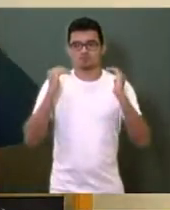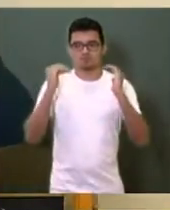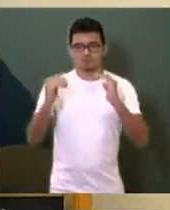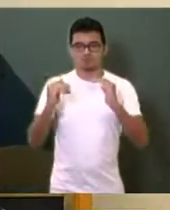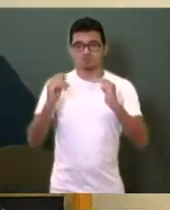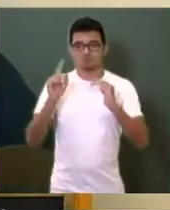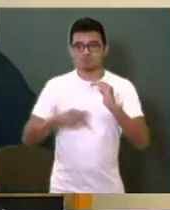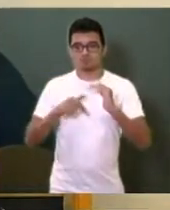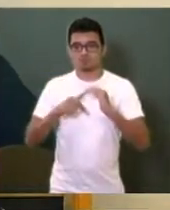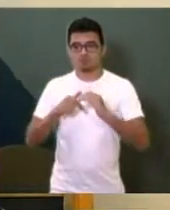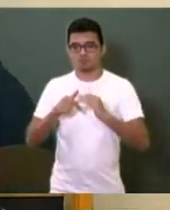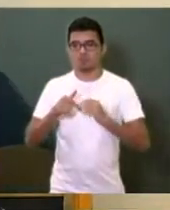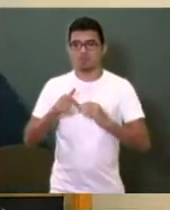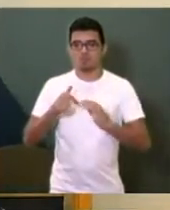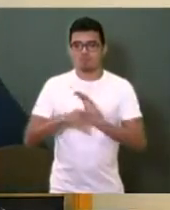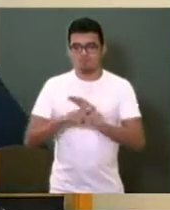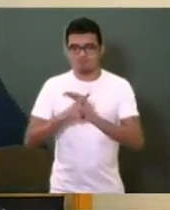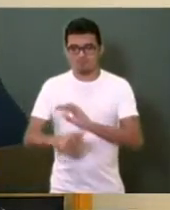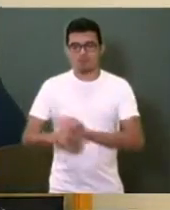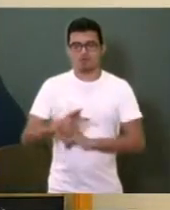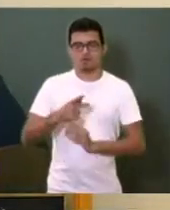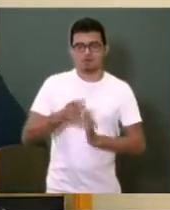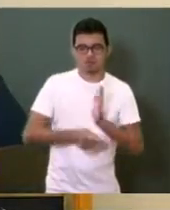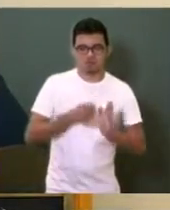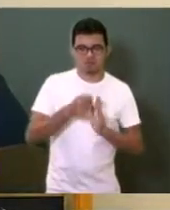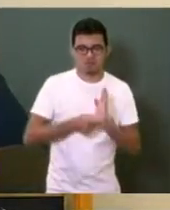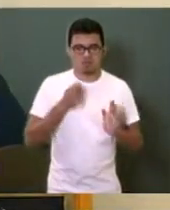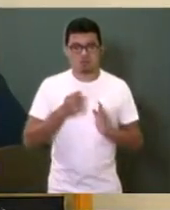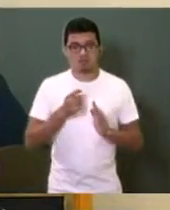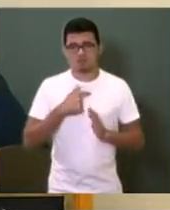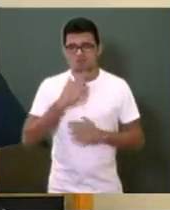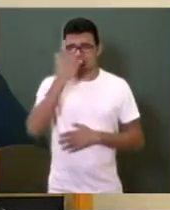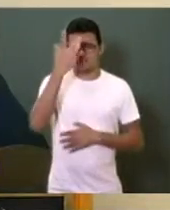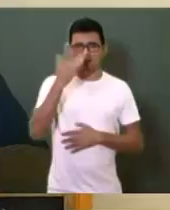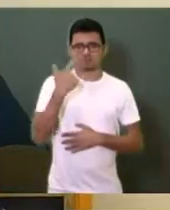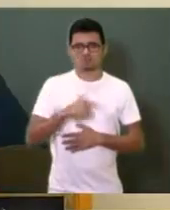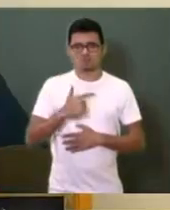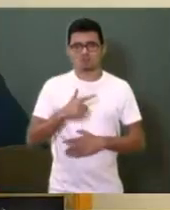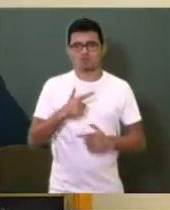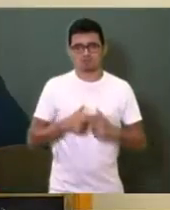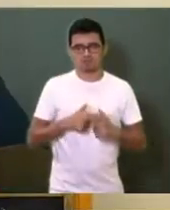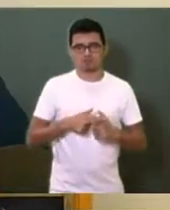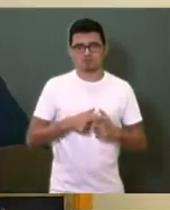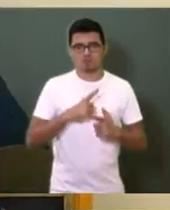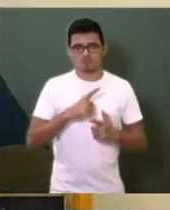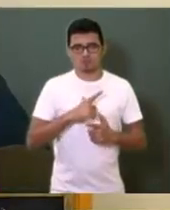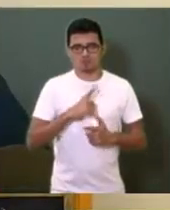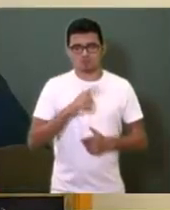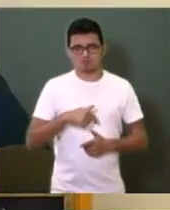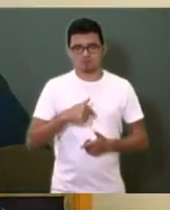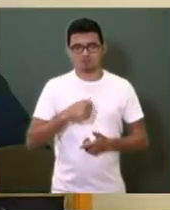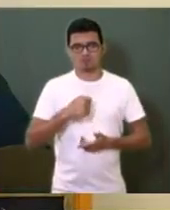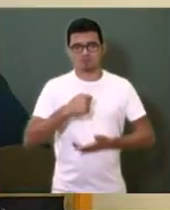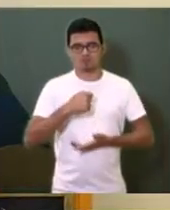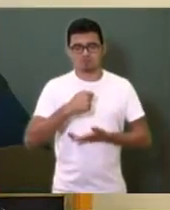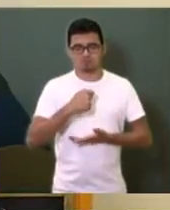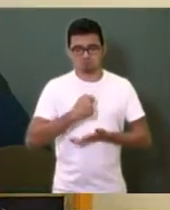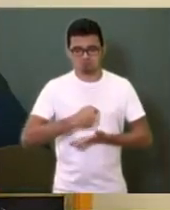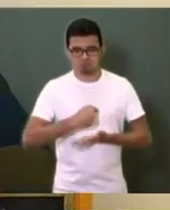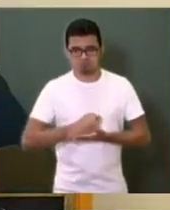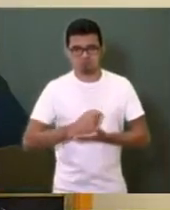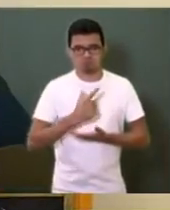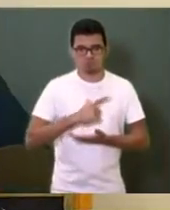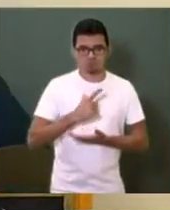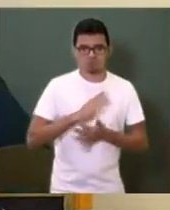interesses da nossa cidade então não é fácil a gente sabe cobrado no jogo nós vamos saber decano da família os